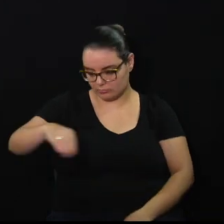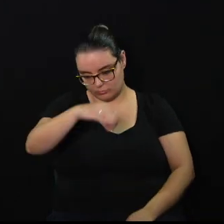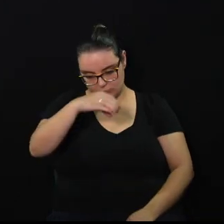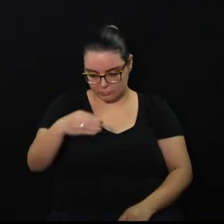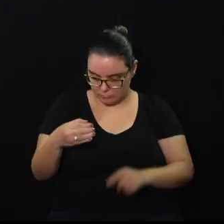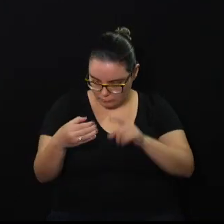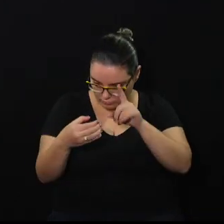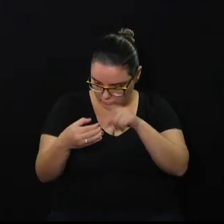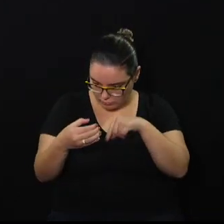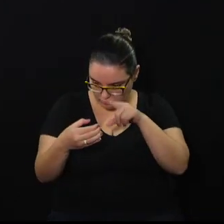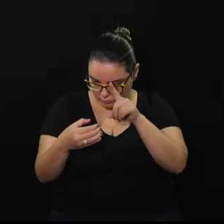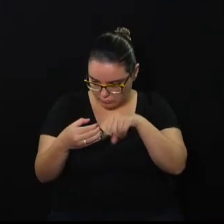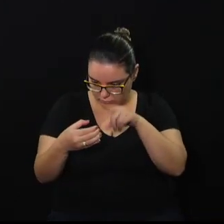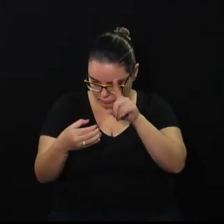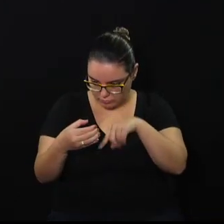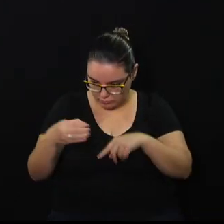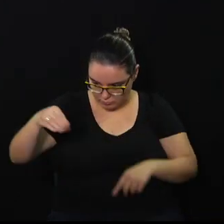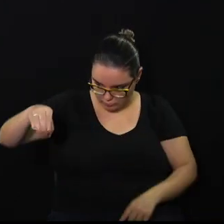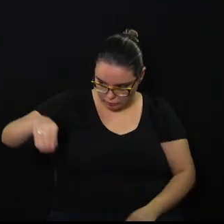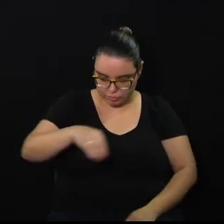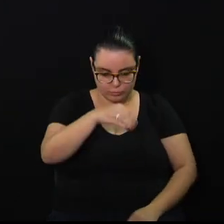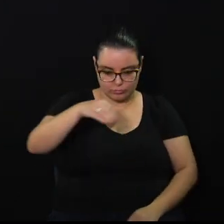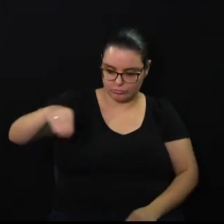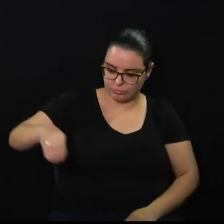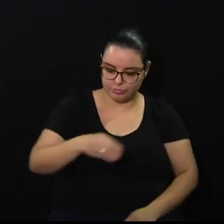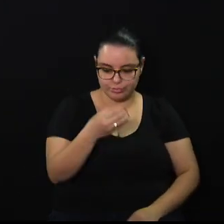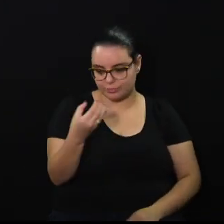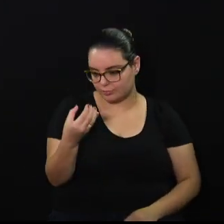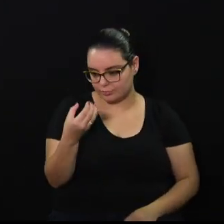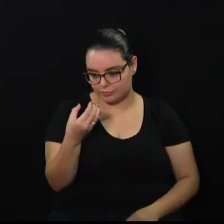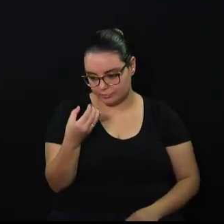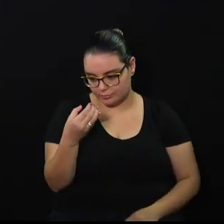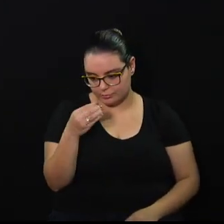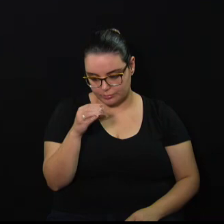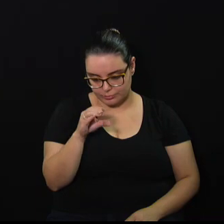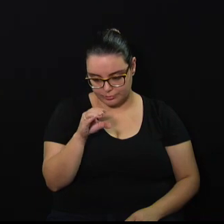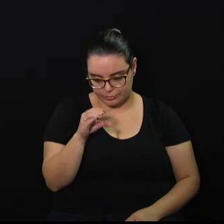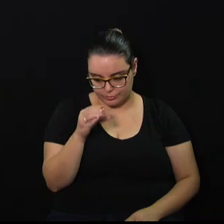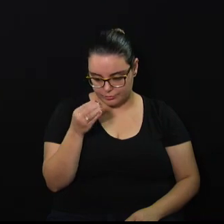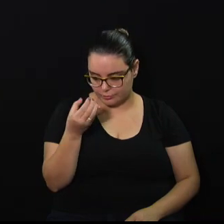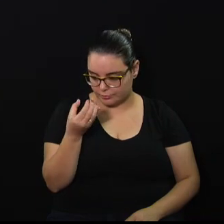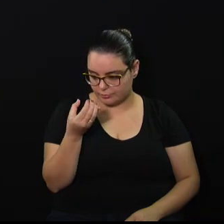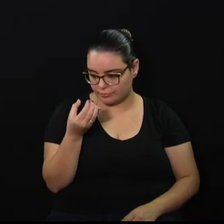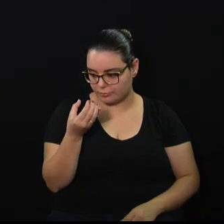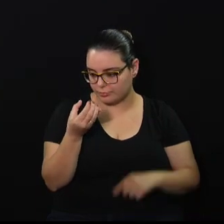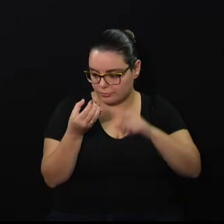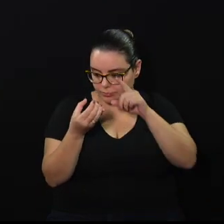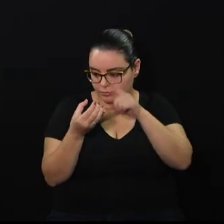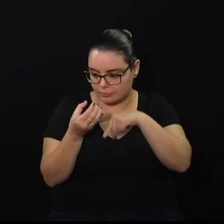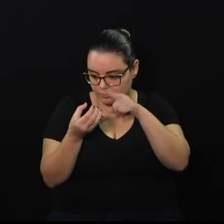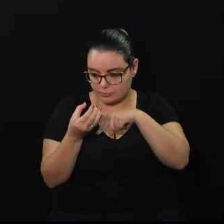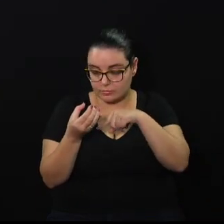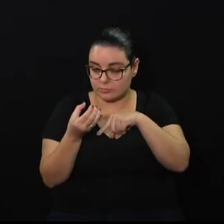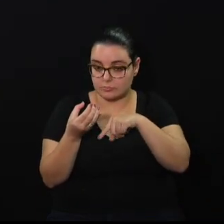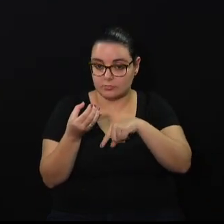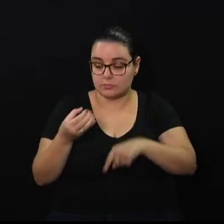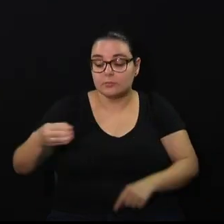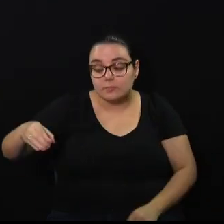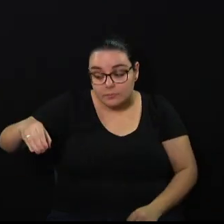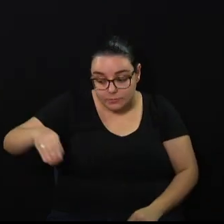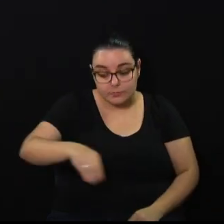o a roda do carrinho olhando pra ele né e sem pegar o carrinho empurrar o carrinho